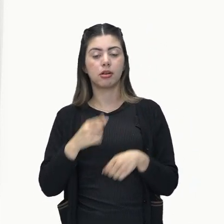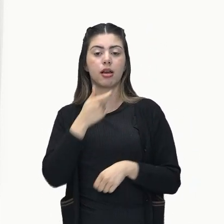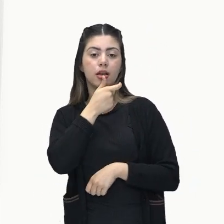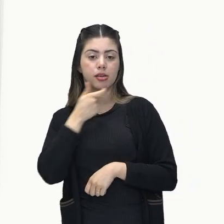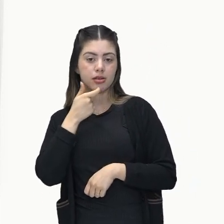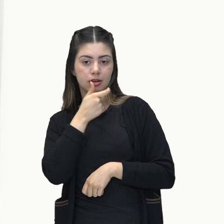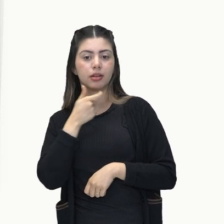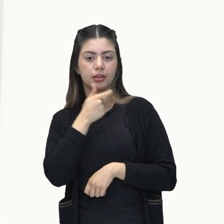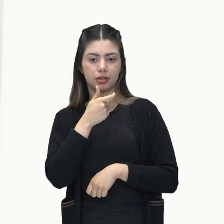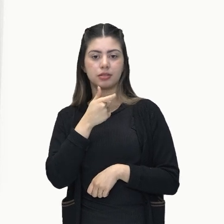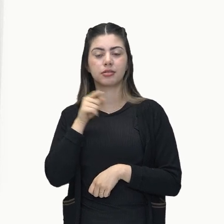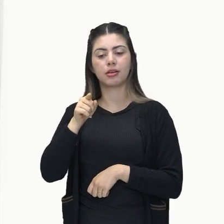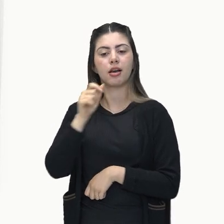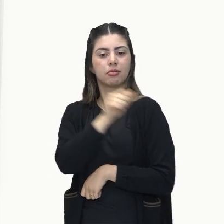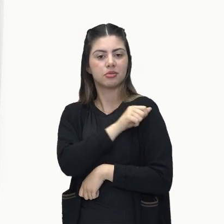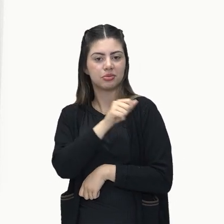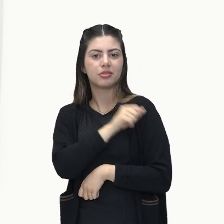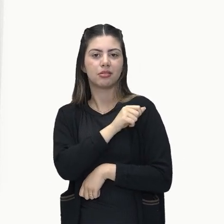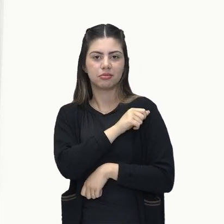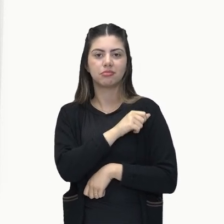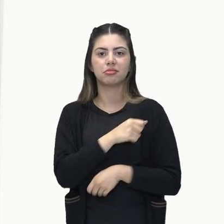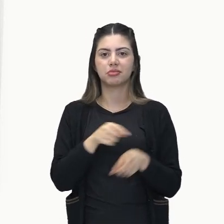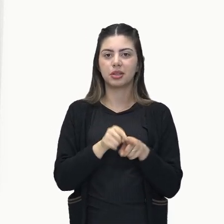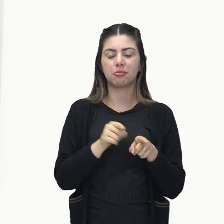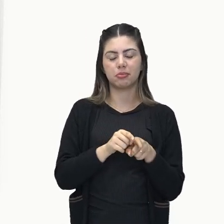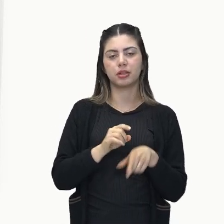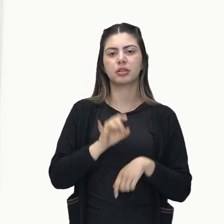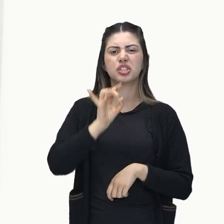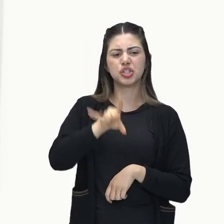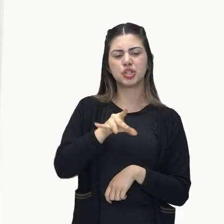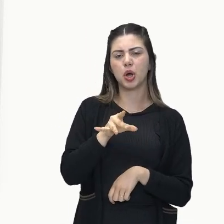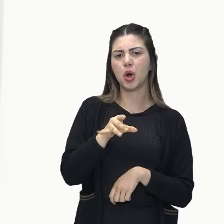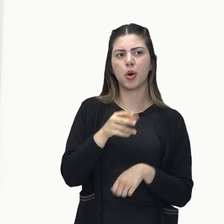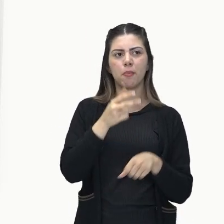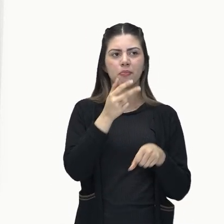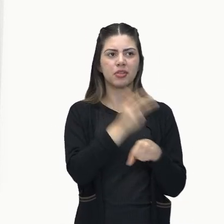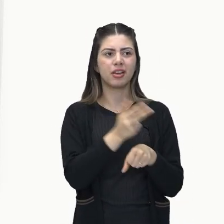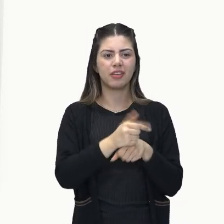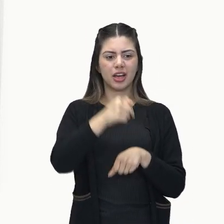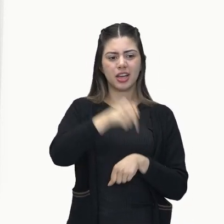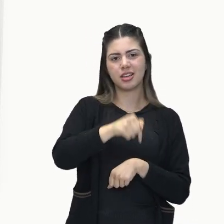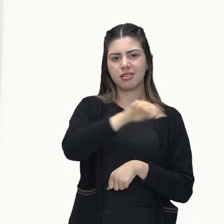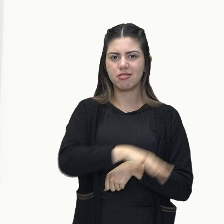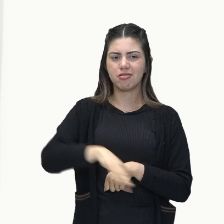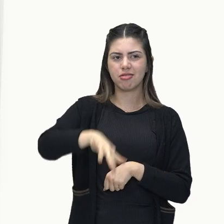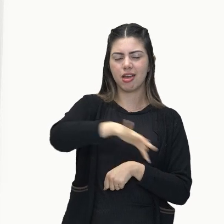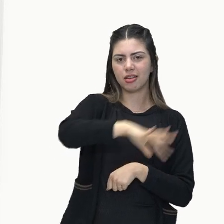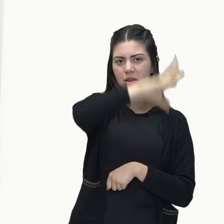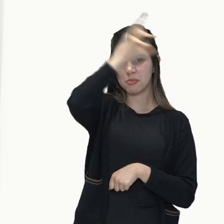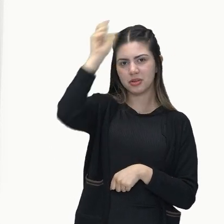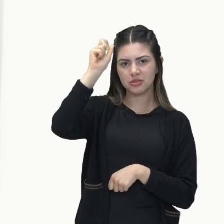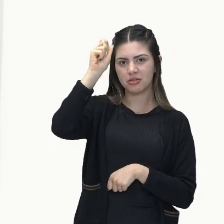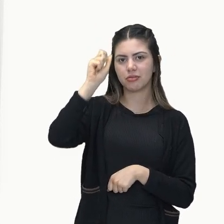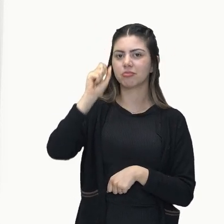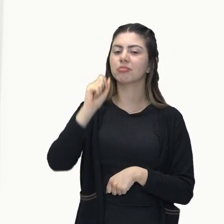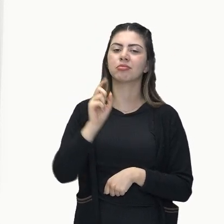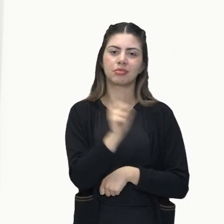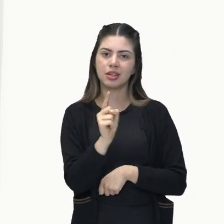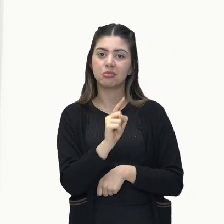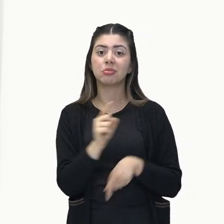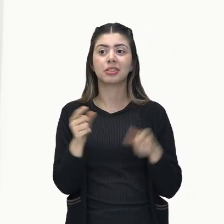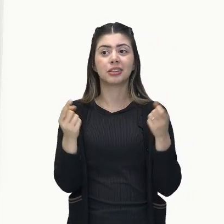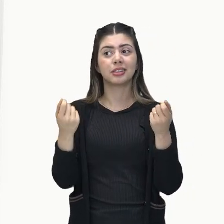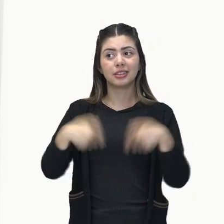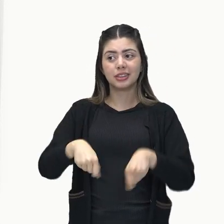em inglês pelos alunos. Então eles não queriam só fazer isso para os amazonenses, não, eles queriam também fazer isso para